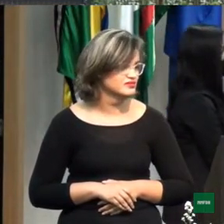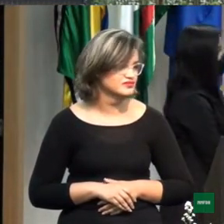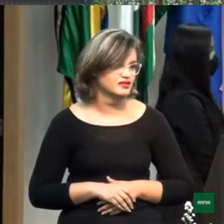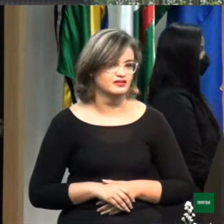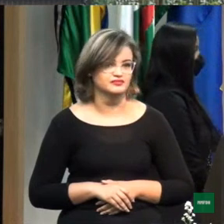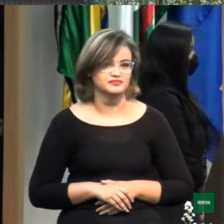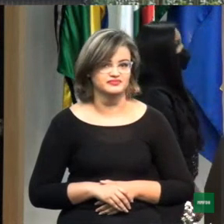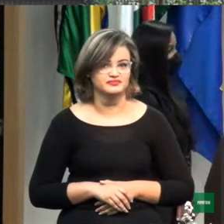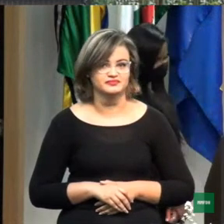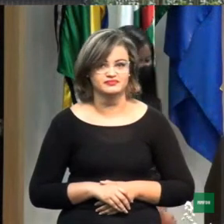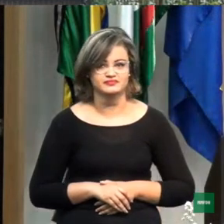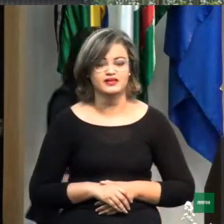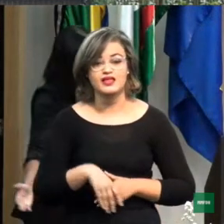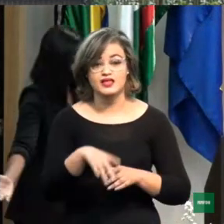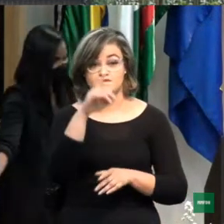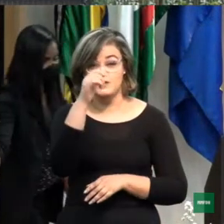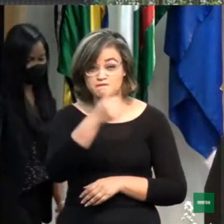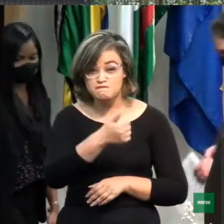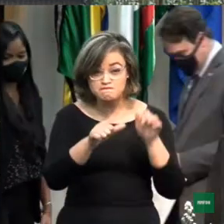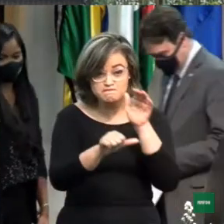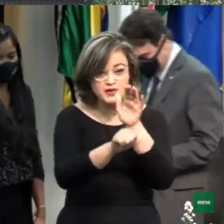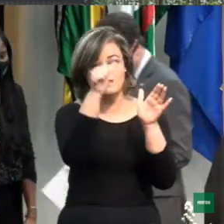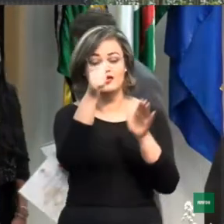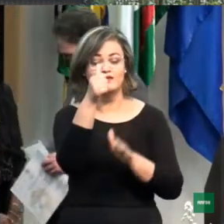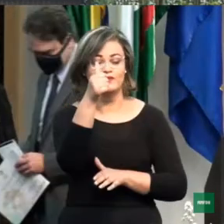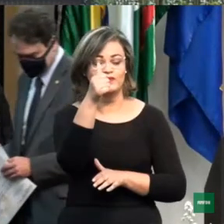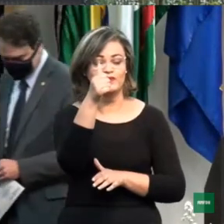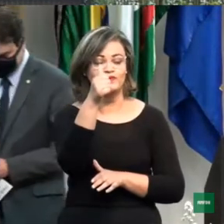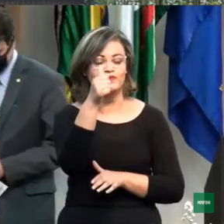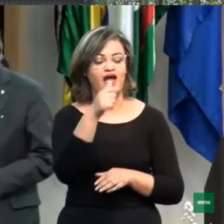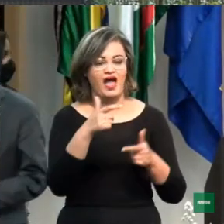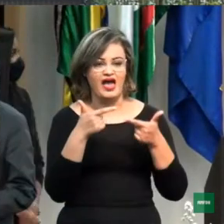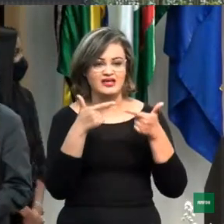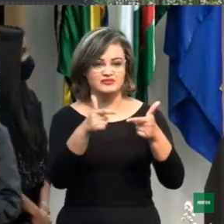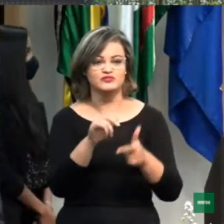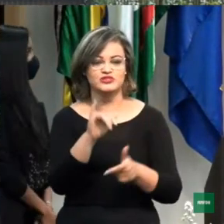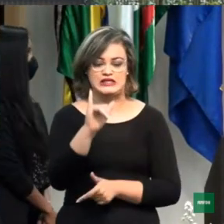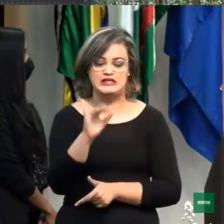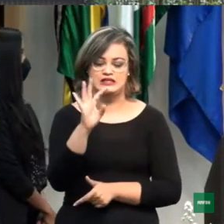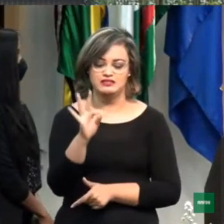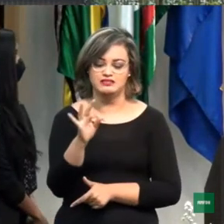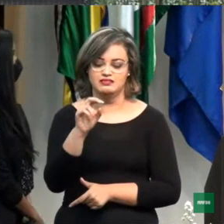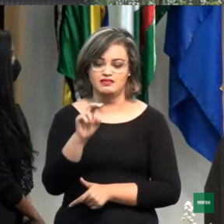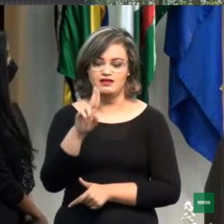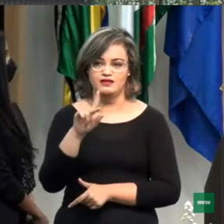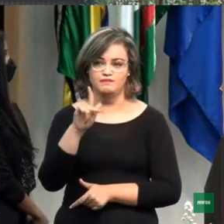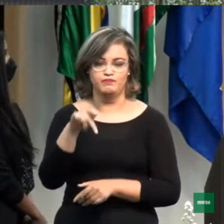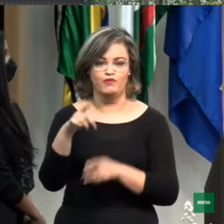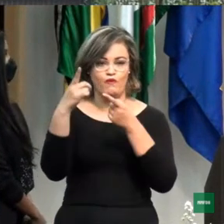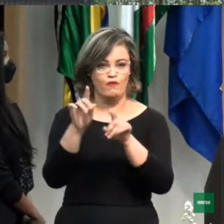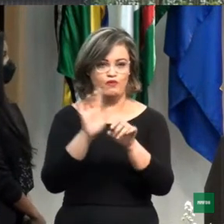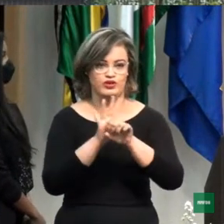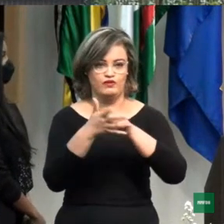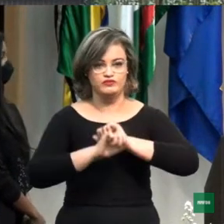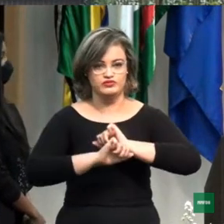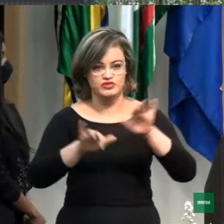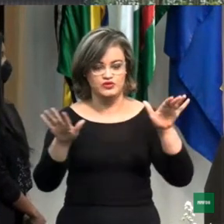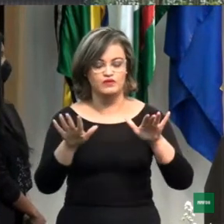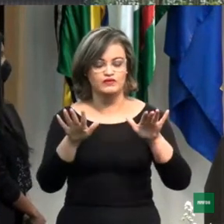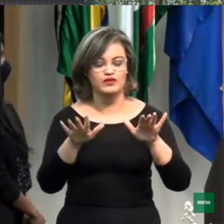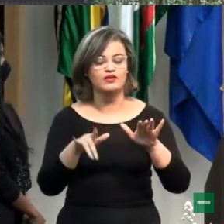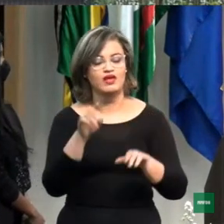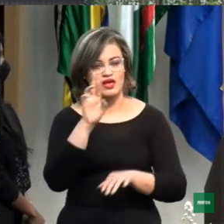Pelo primeiro lugar, ações de Itaipu para o enfrentamento à Covid-19, implementada pela empresa